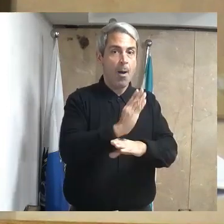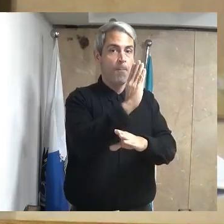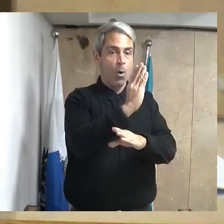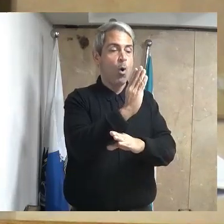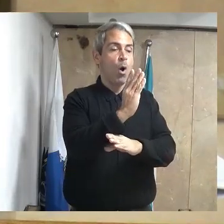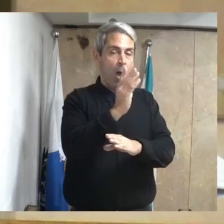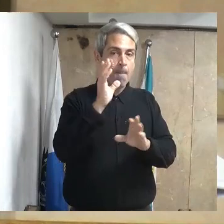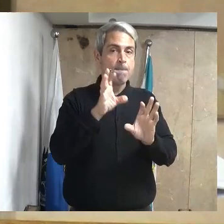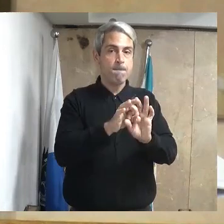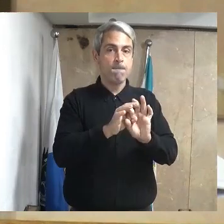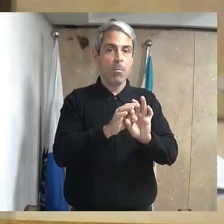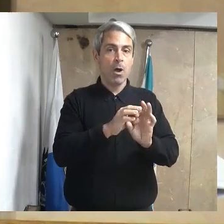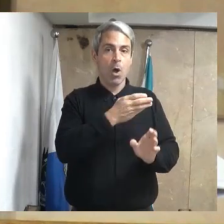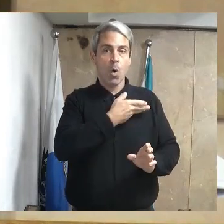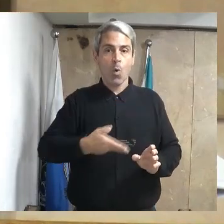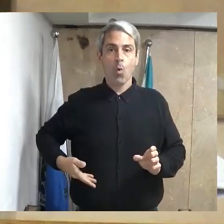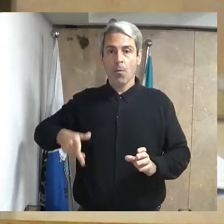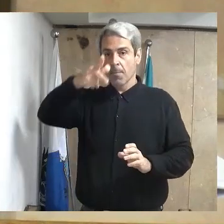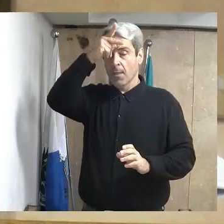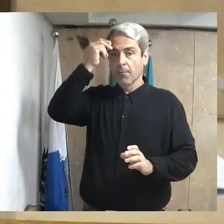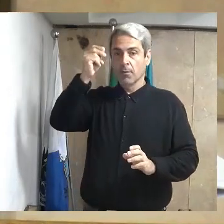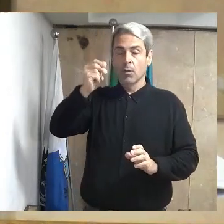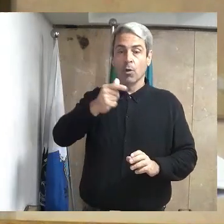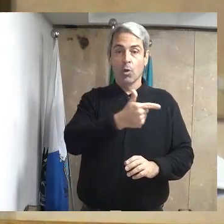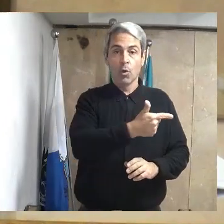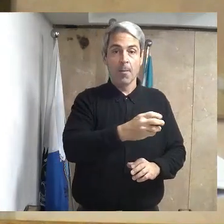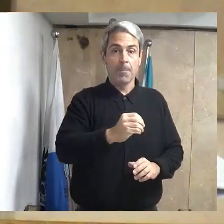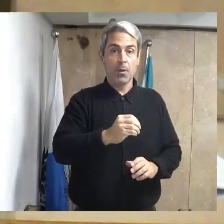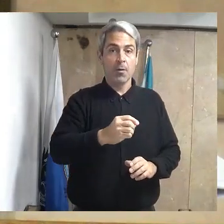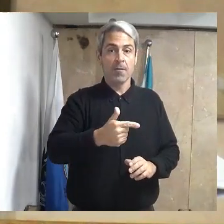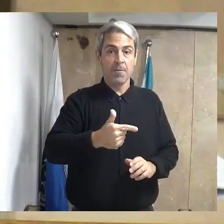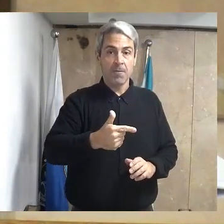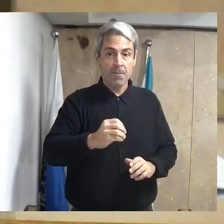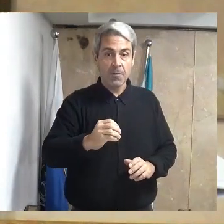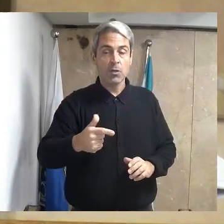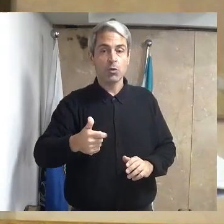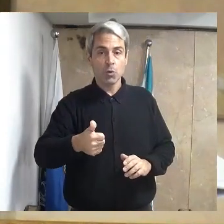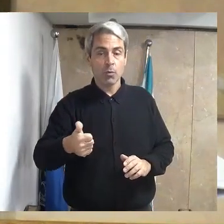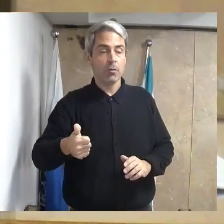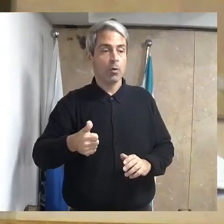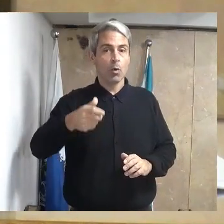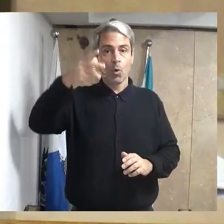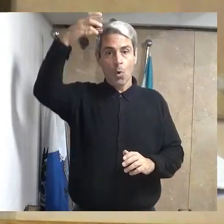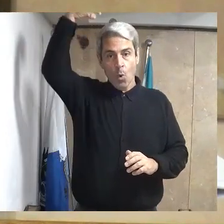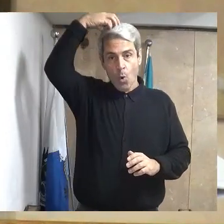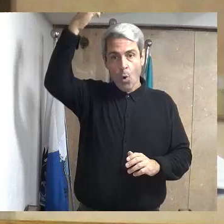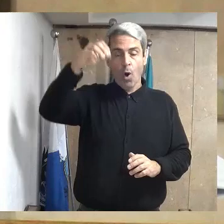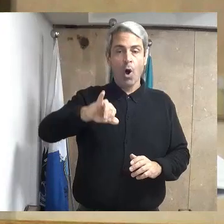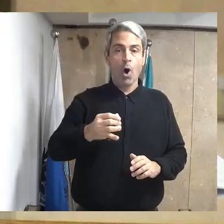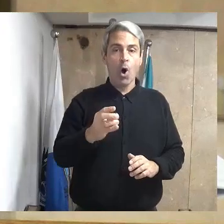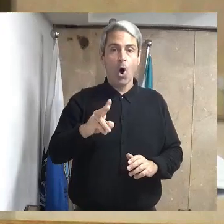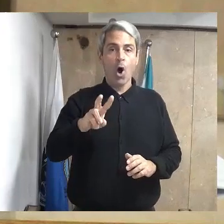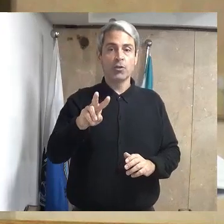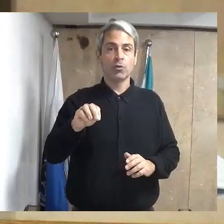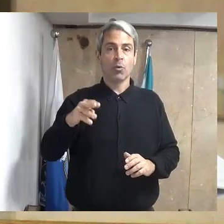governo referente ao exercício de 2021, prestadas pelo excelentíssimo senhor prefeito Washington Reis de Oliveira.